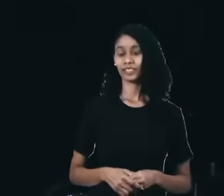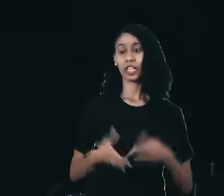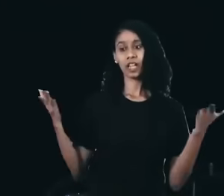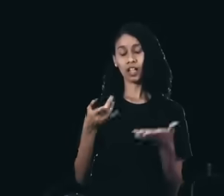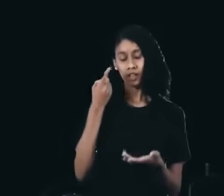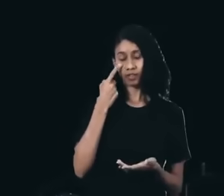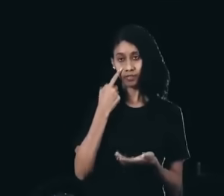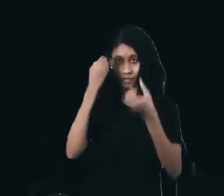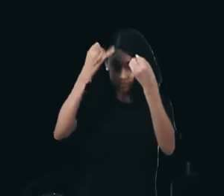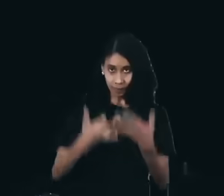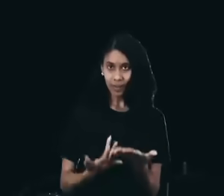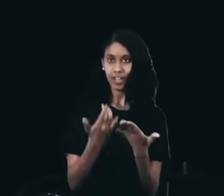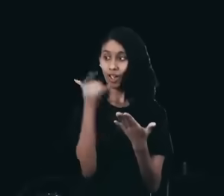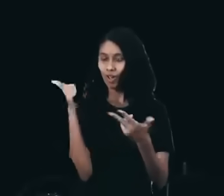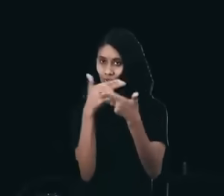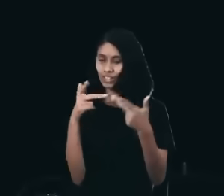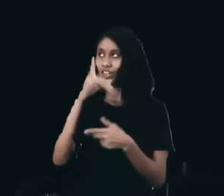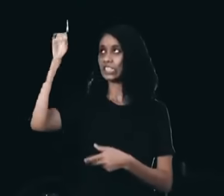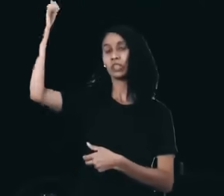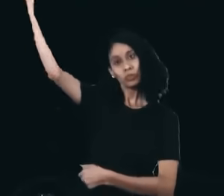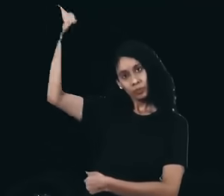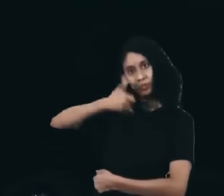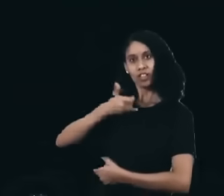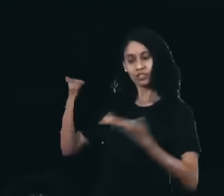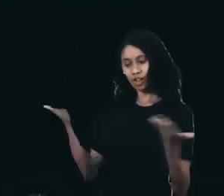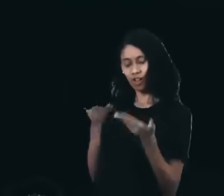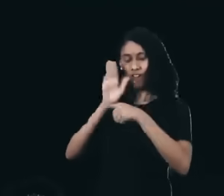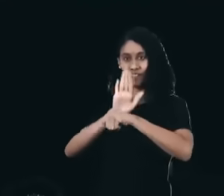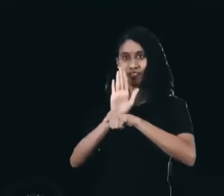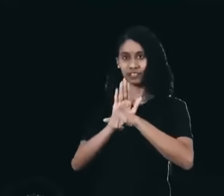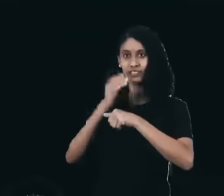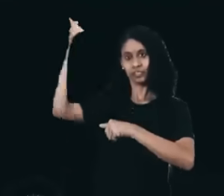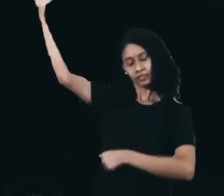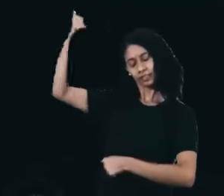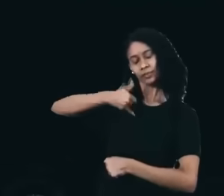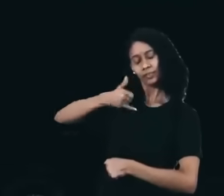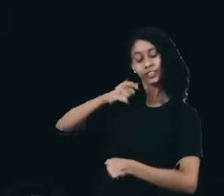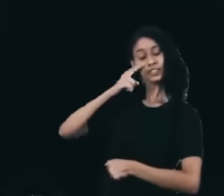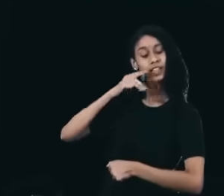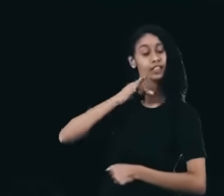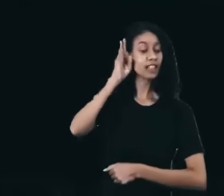Agora deixa eu te dizer outra coisa que Deus falou comigo hoje de tarde. Ele disse assim, ó, Thalita,